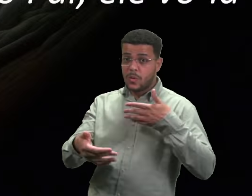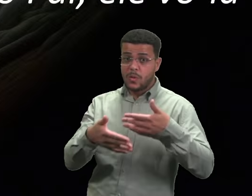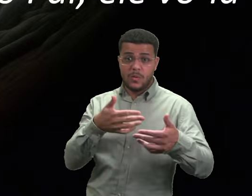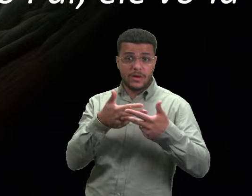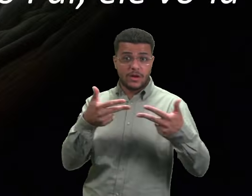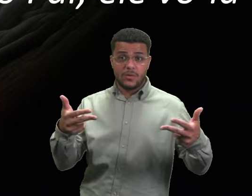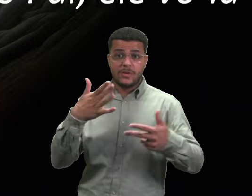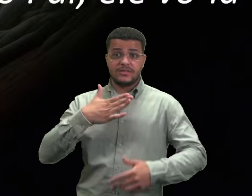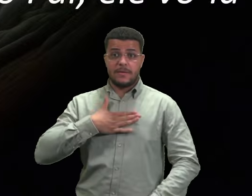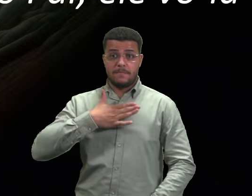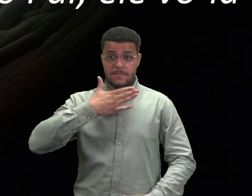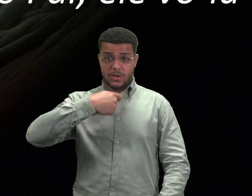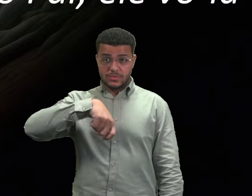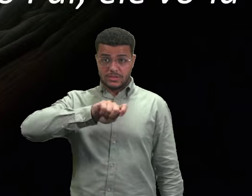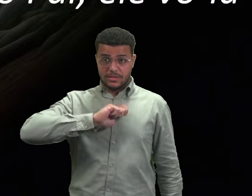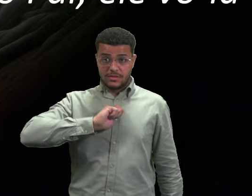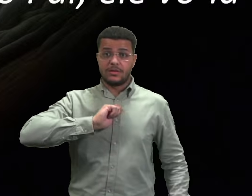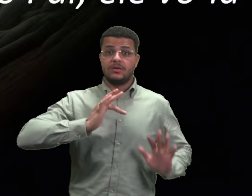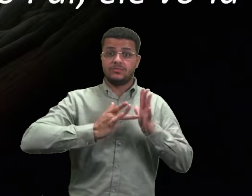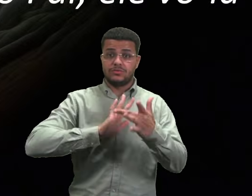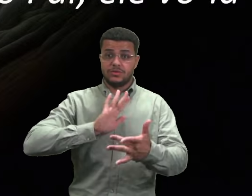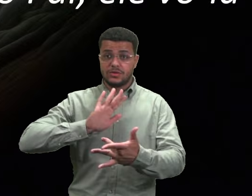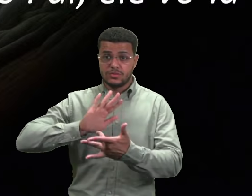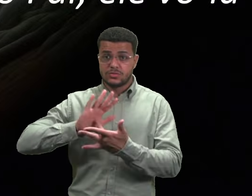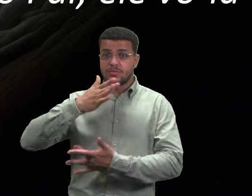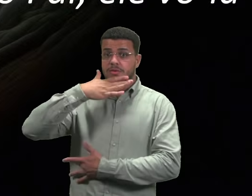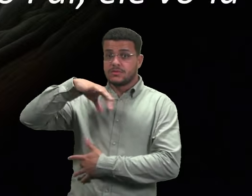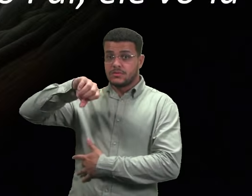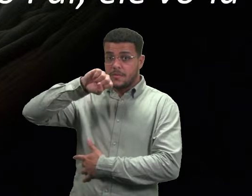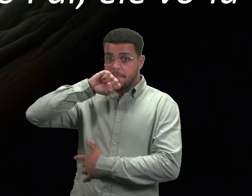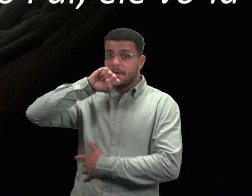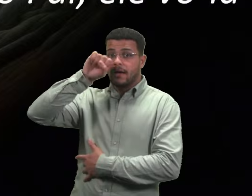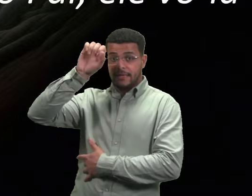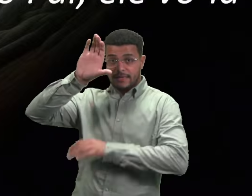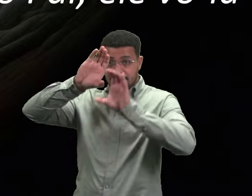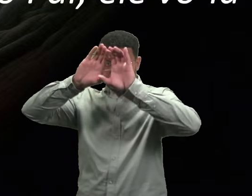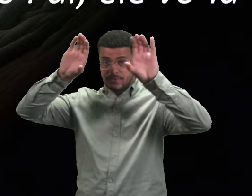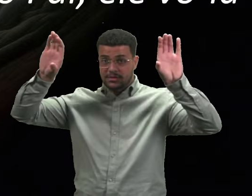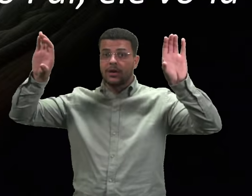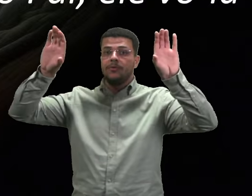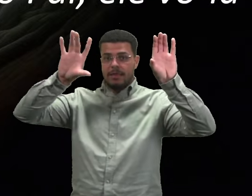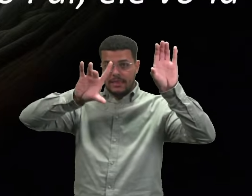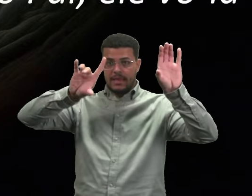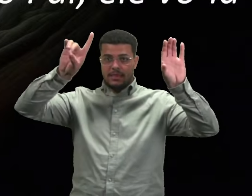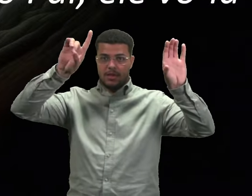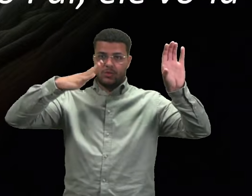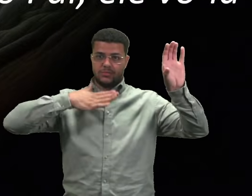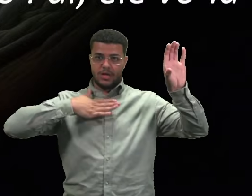em meu nome ao Pai, Ele vo-la concederá. Amém?